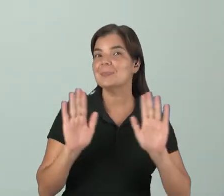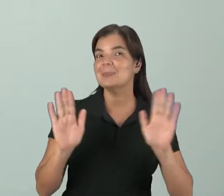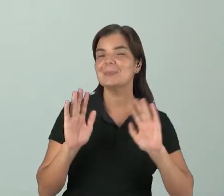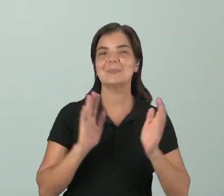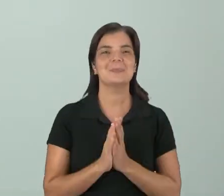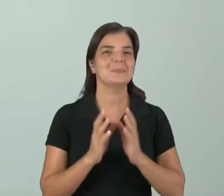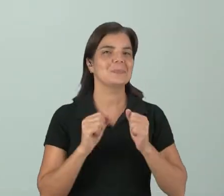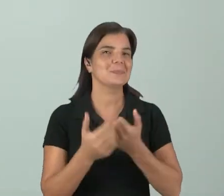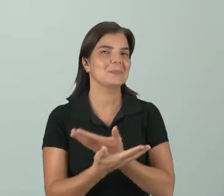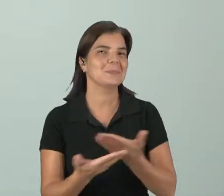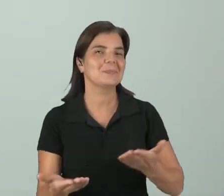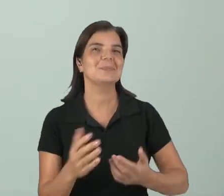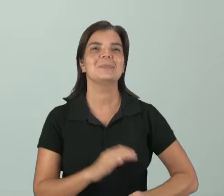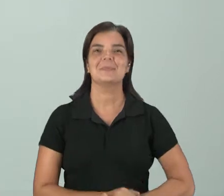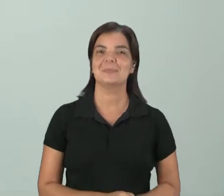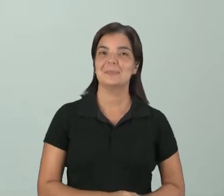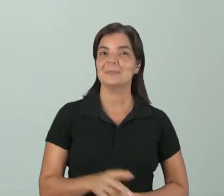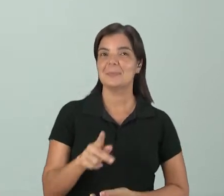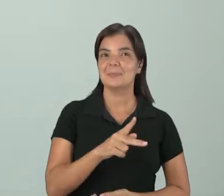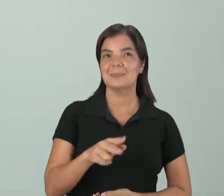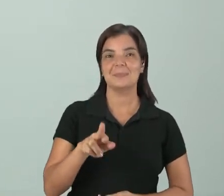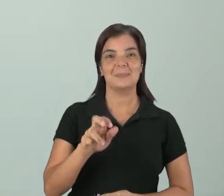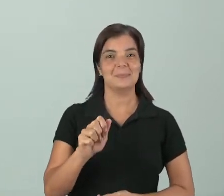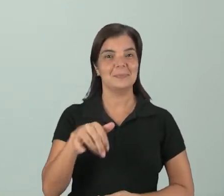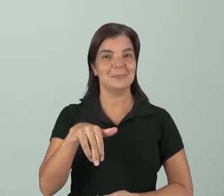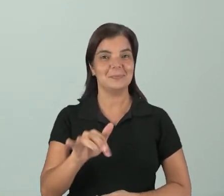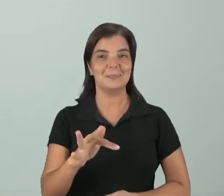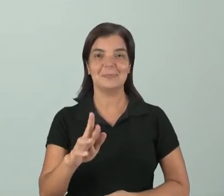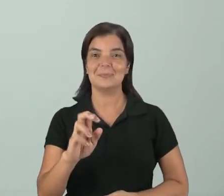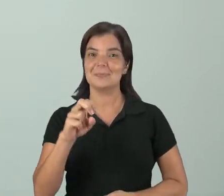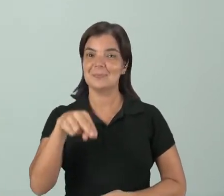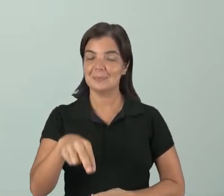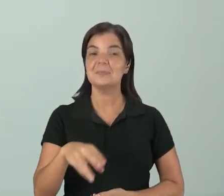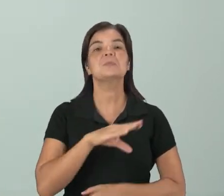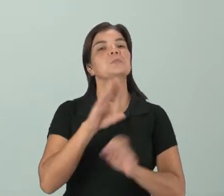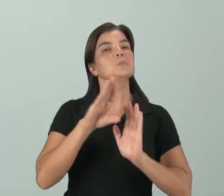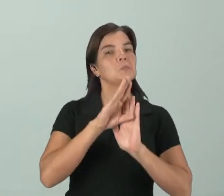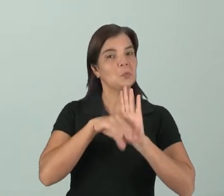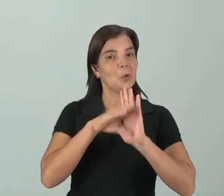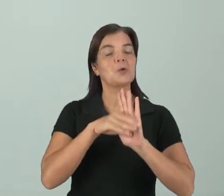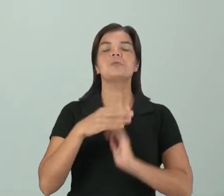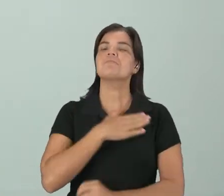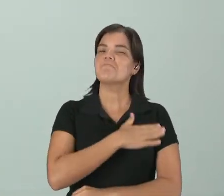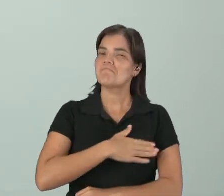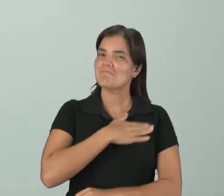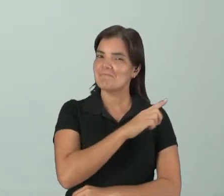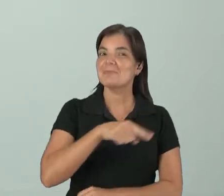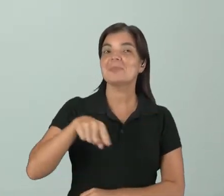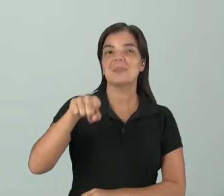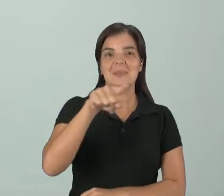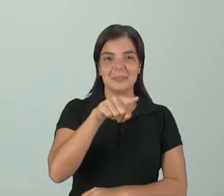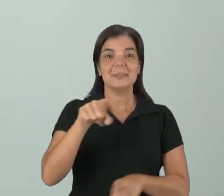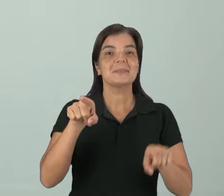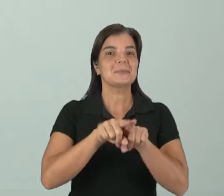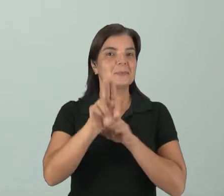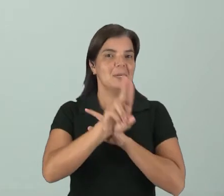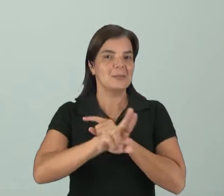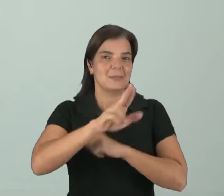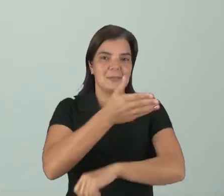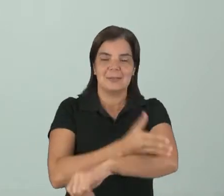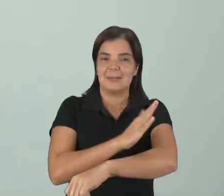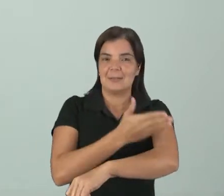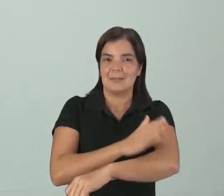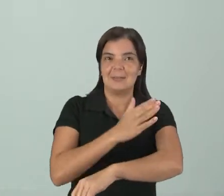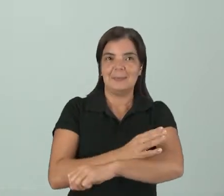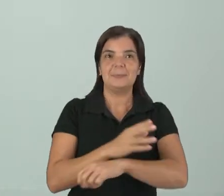Olá pessoal, tudo bem com vocês? Aqui é o professor Raifran e vamos ver um conteúdo que eu gosto muito e que vocês vão também usar muito na prática,